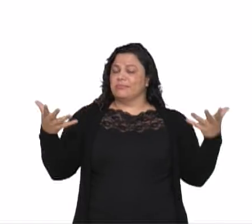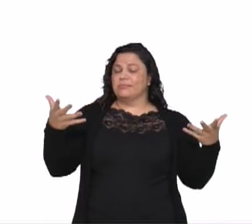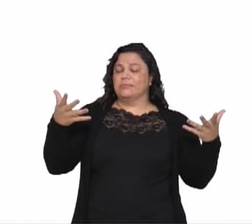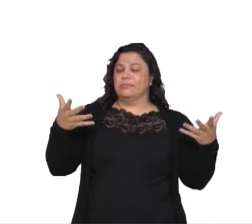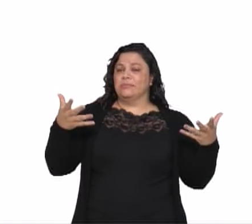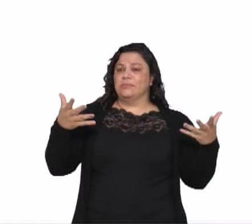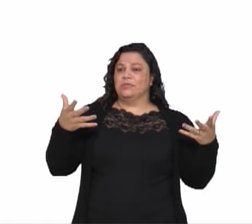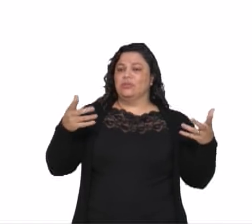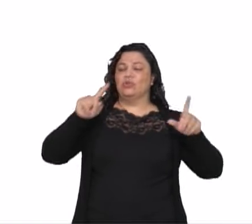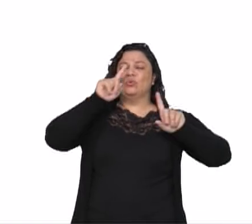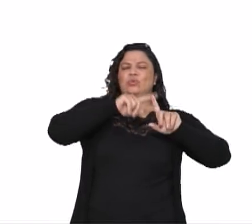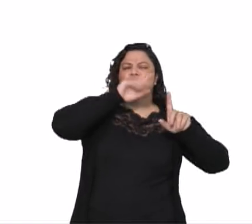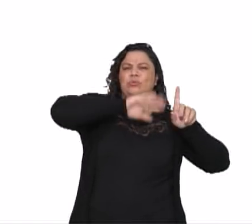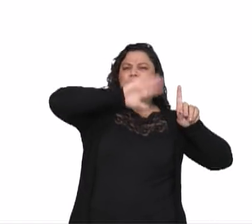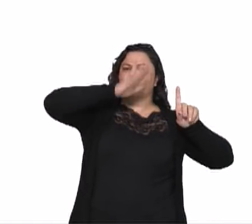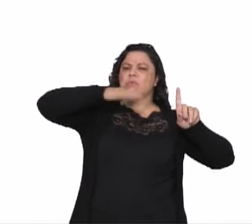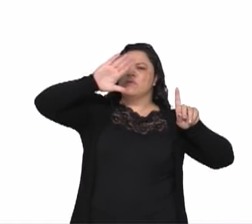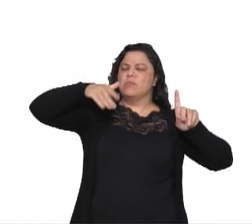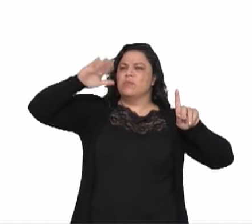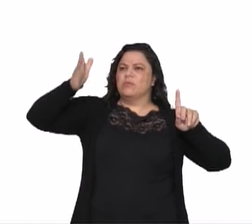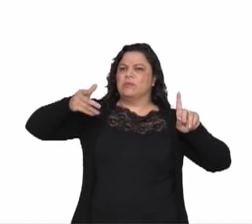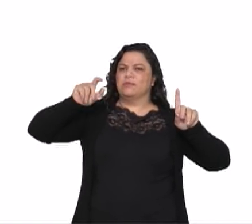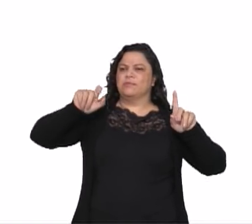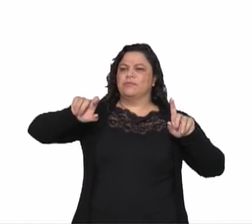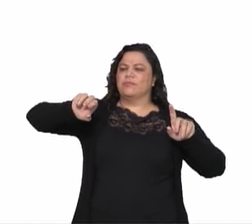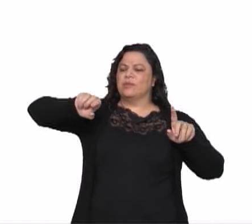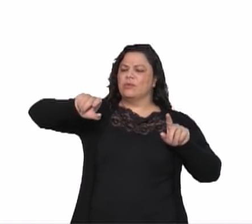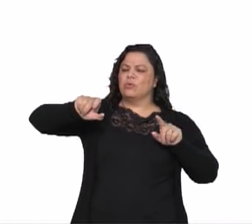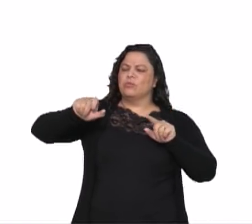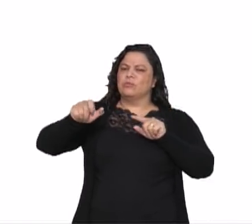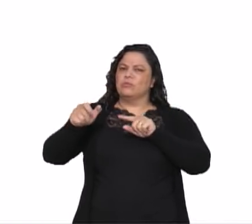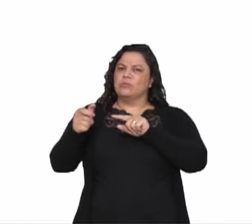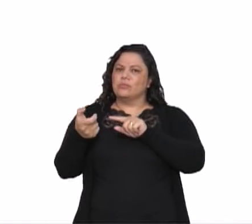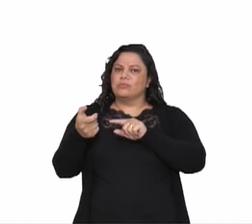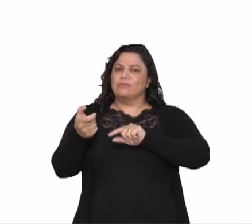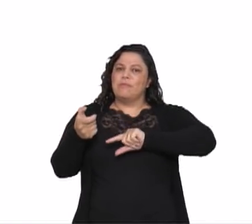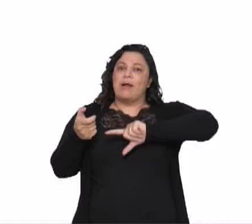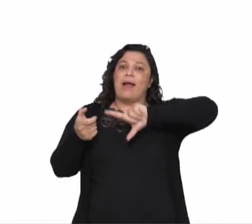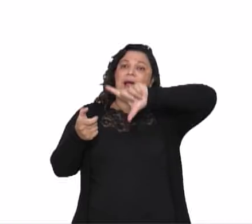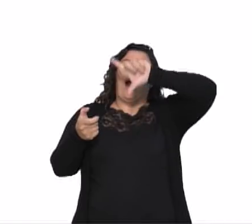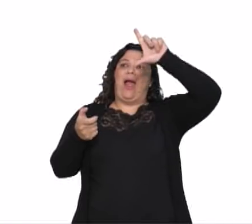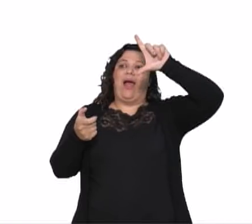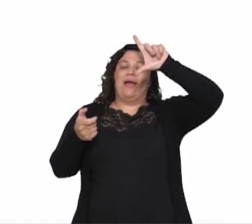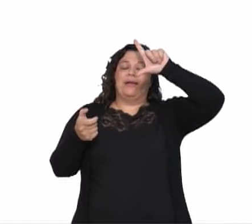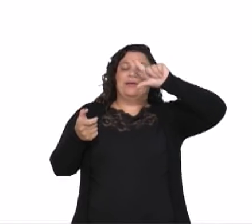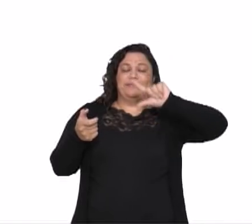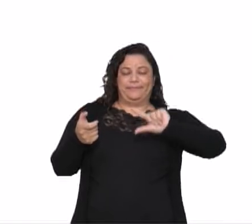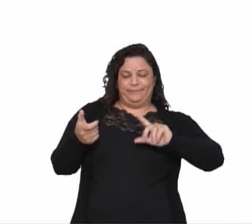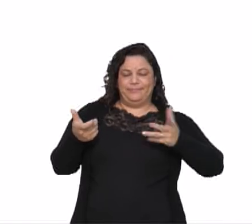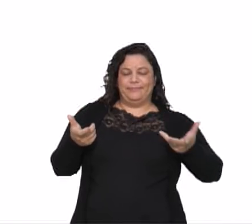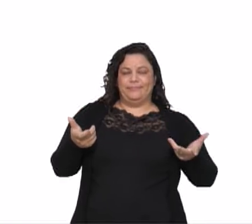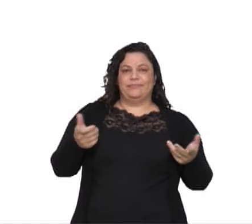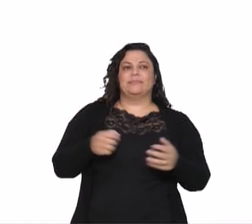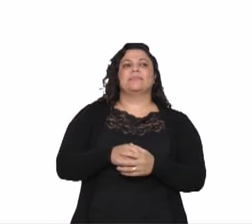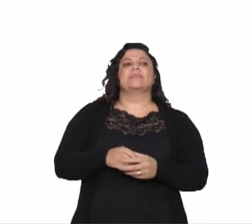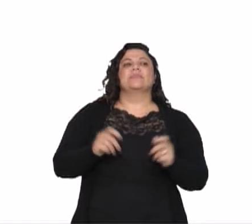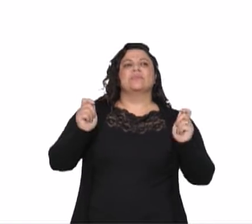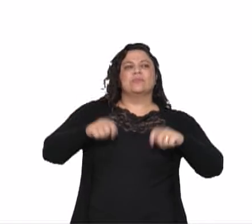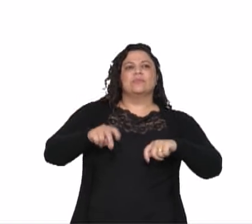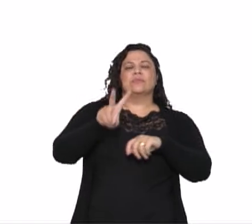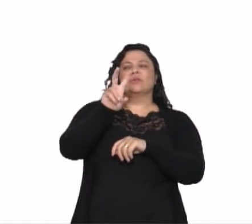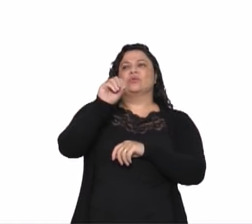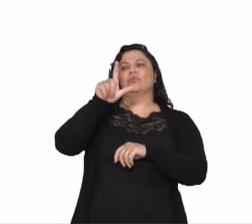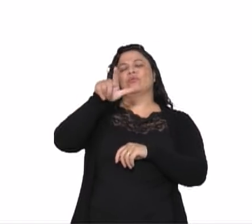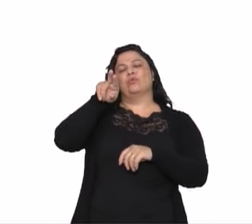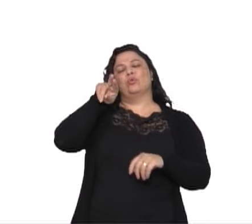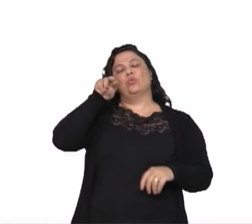A gente também pode chamar de volume. É determinada pela força do agente que a produz. Ela pode ser